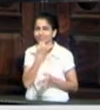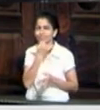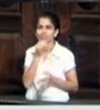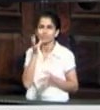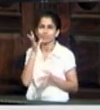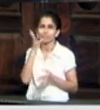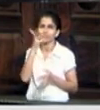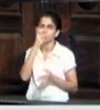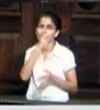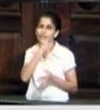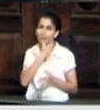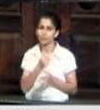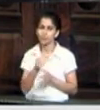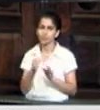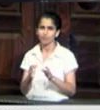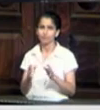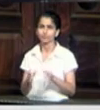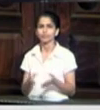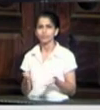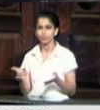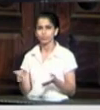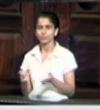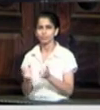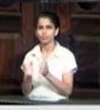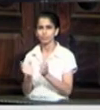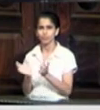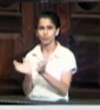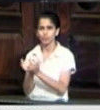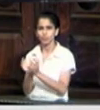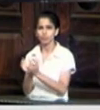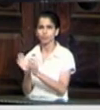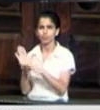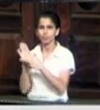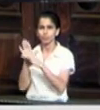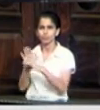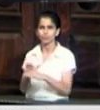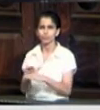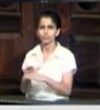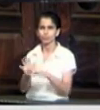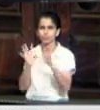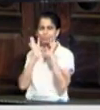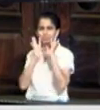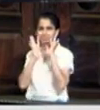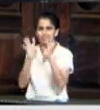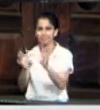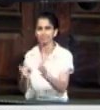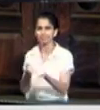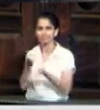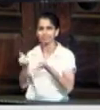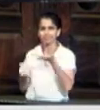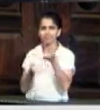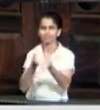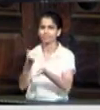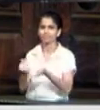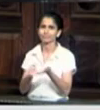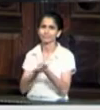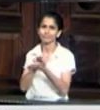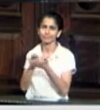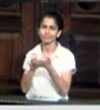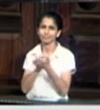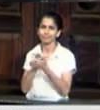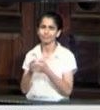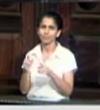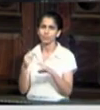nem sempre recebem das instituições a atenção e o cuidado que lhe